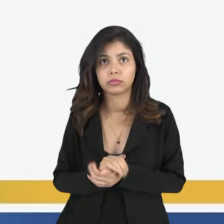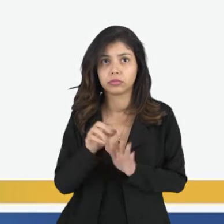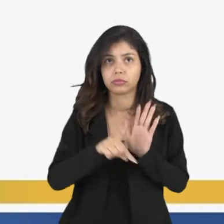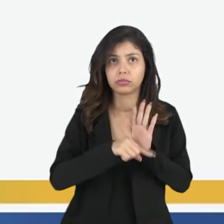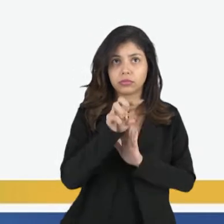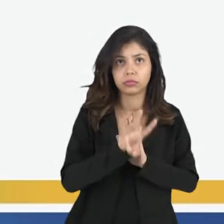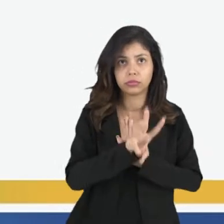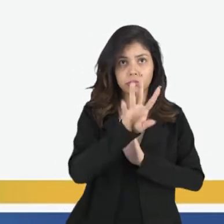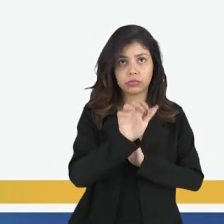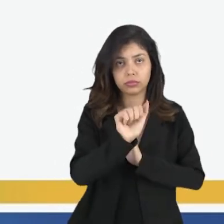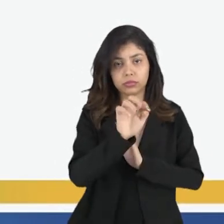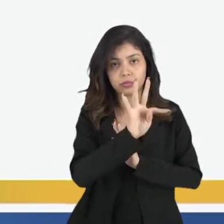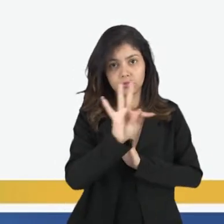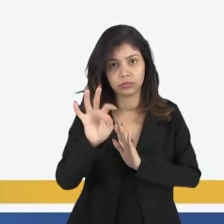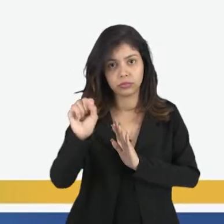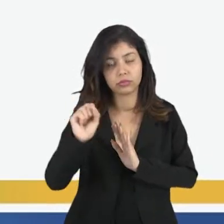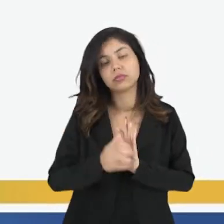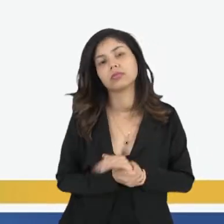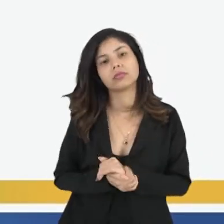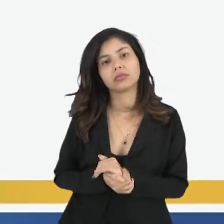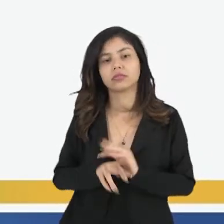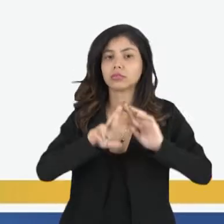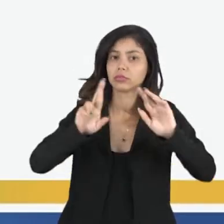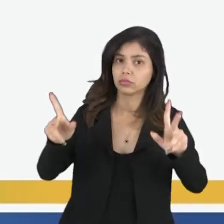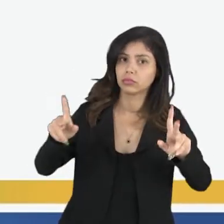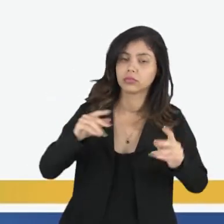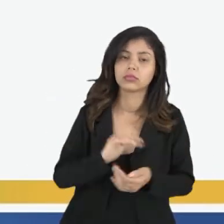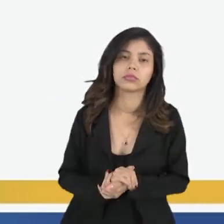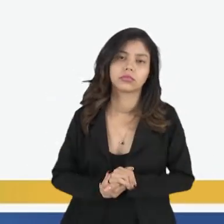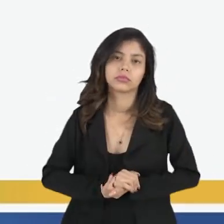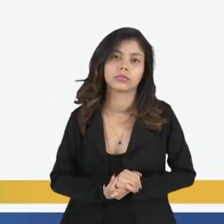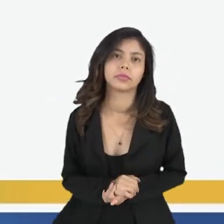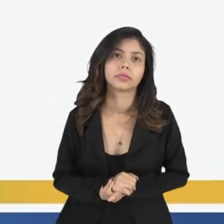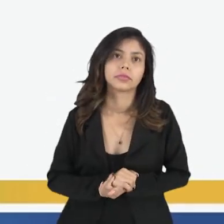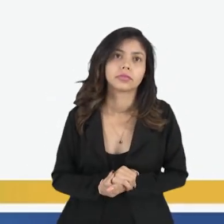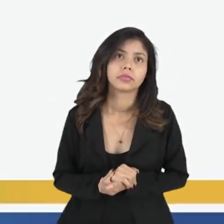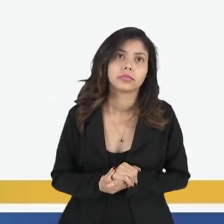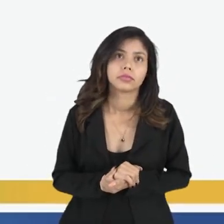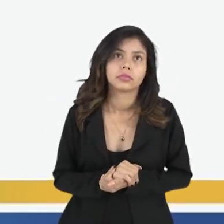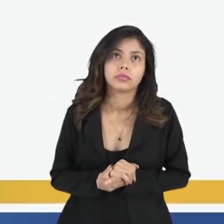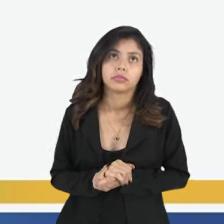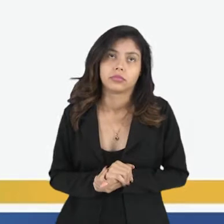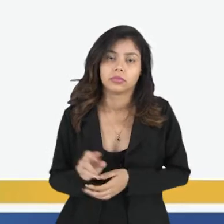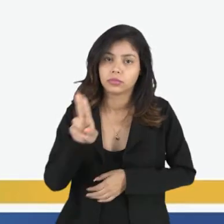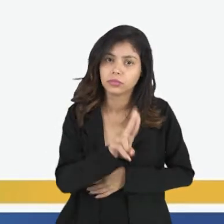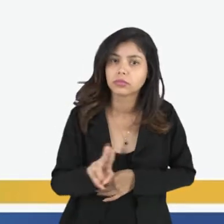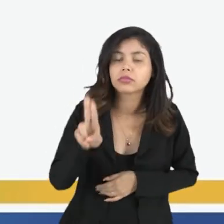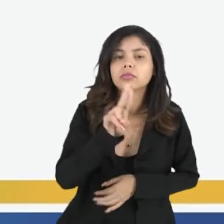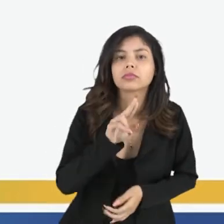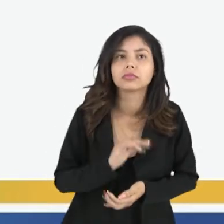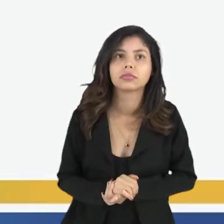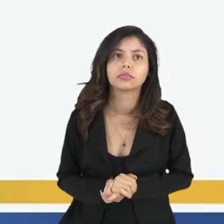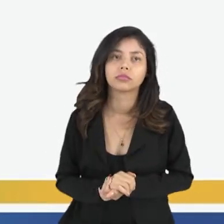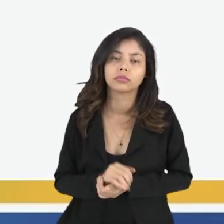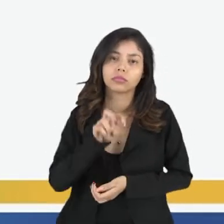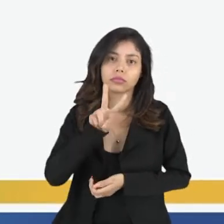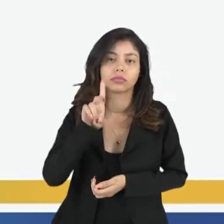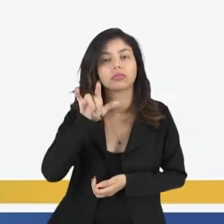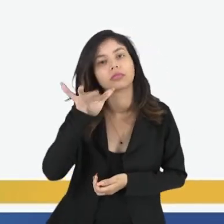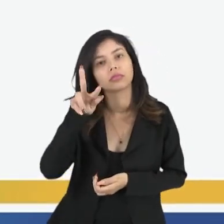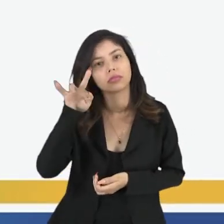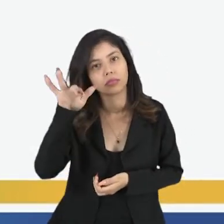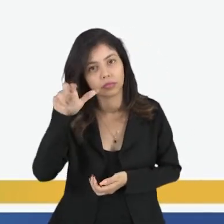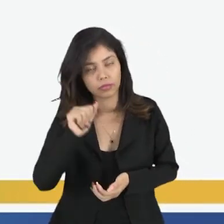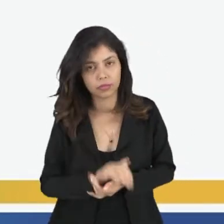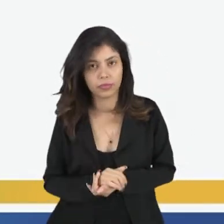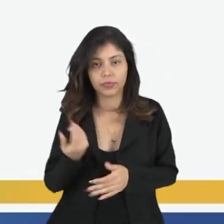térmica de Watts. A diferença de uma para a outra está na utilização das válvulas. E